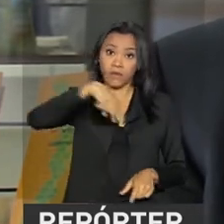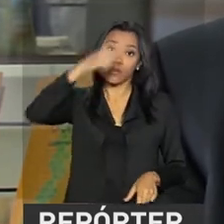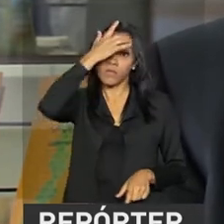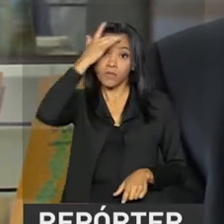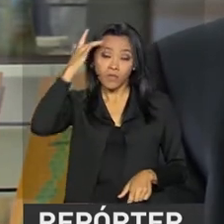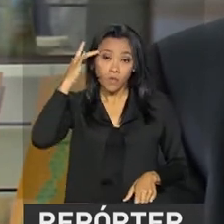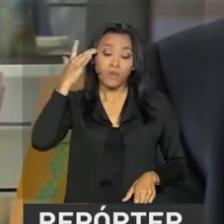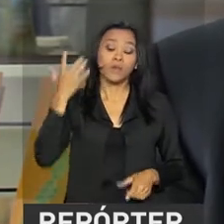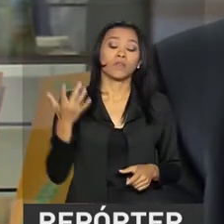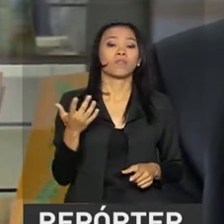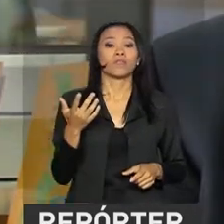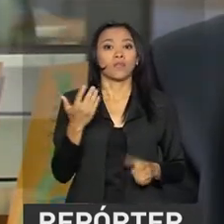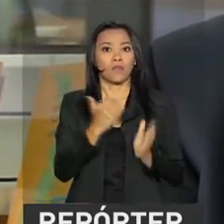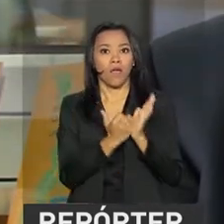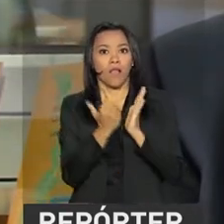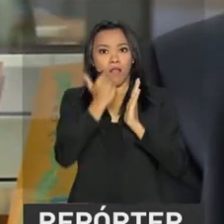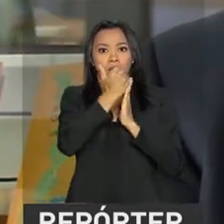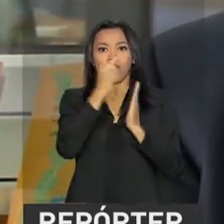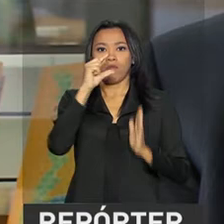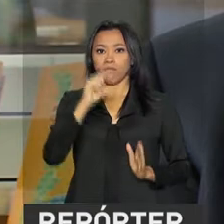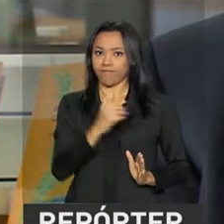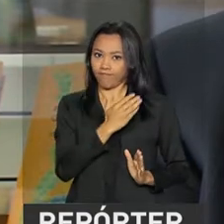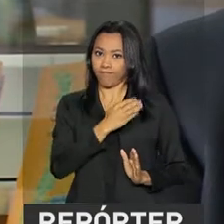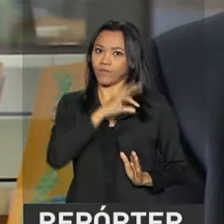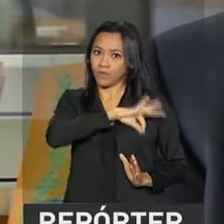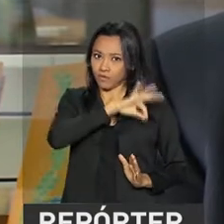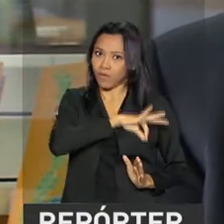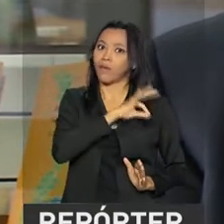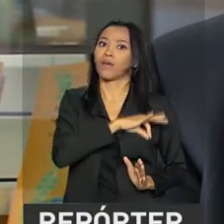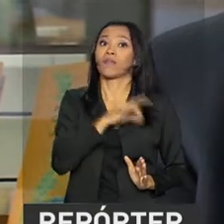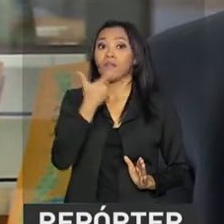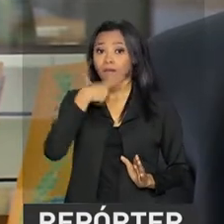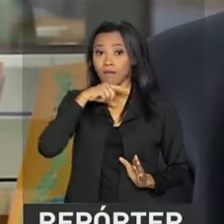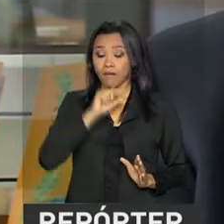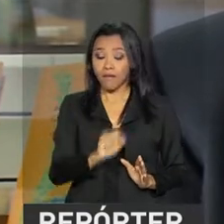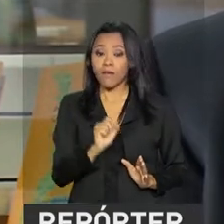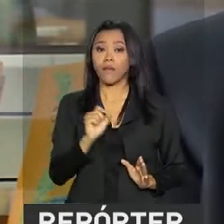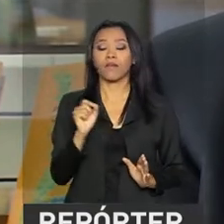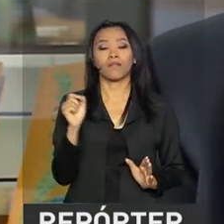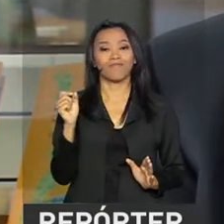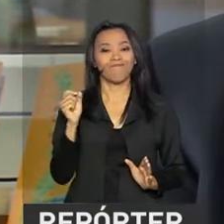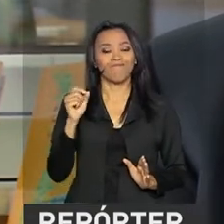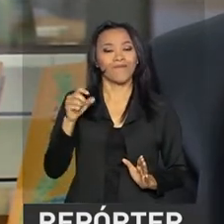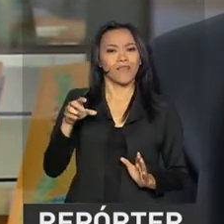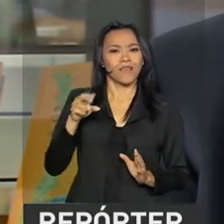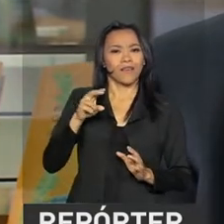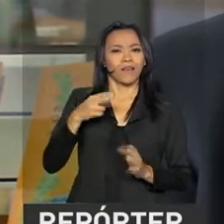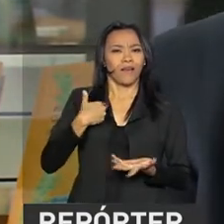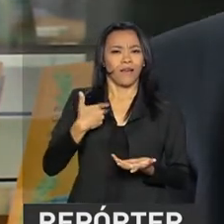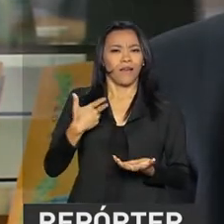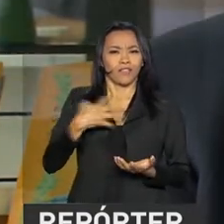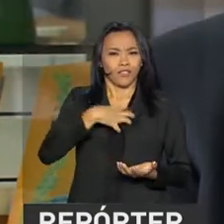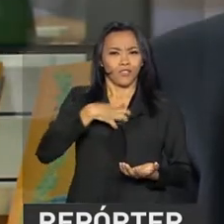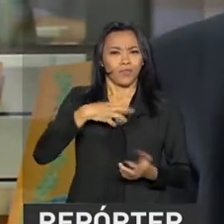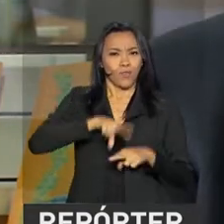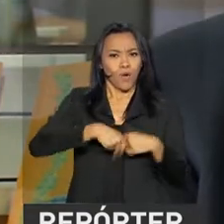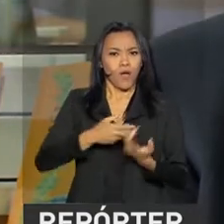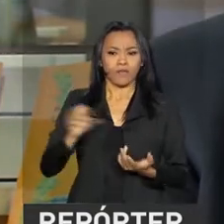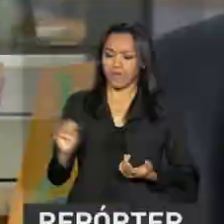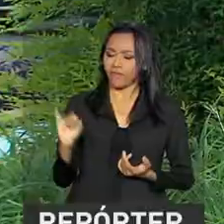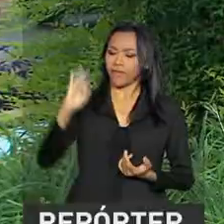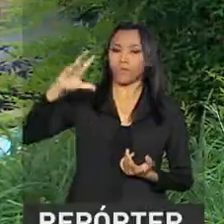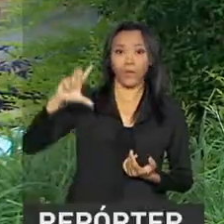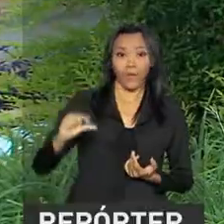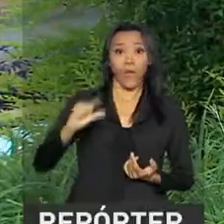acaba se elevando quem foi efetivamente beneficiado por essa inflação menor foi a população mais pobre